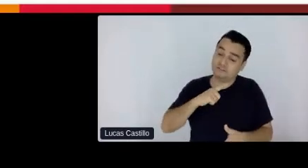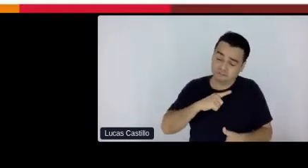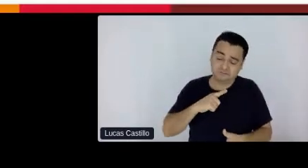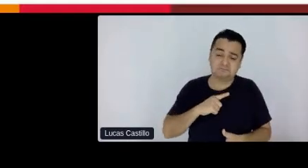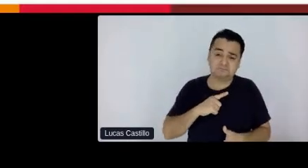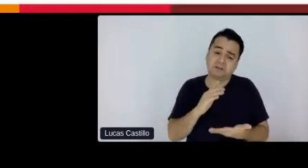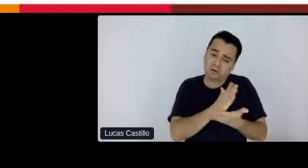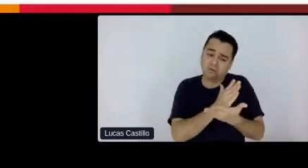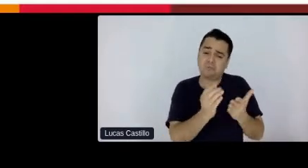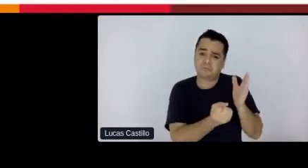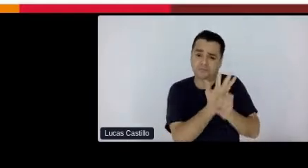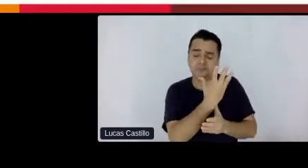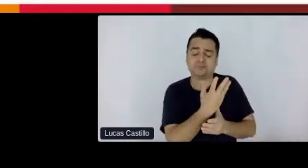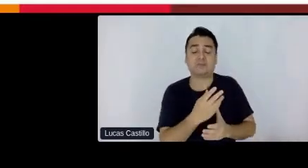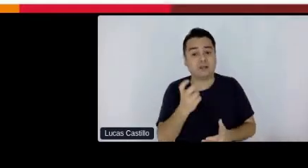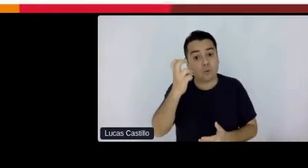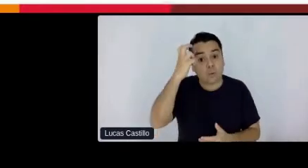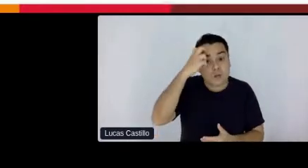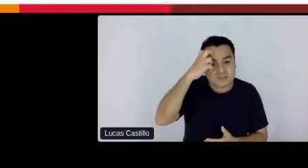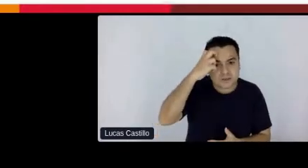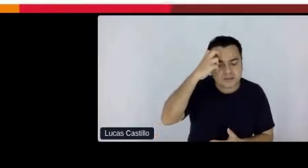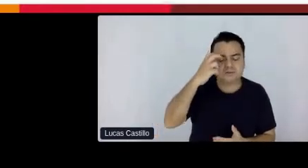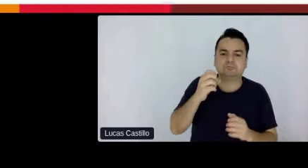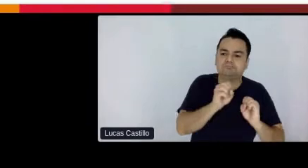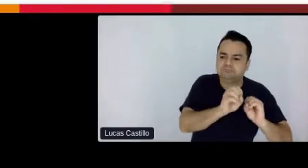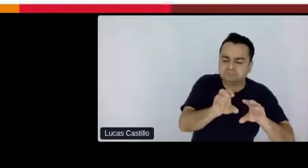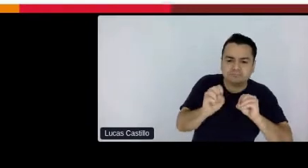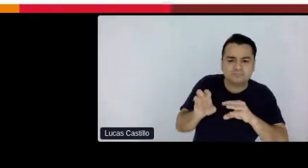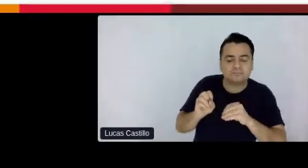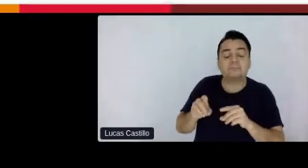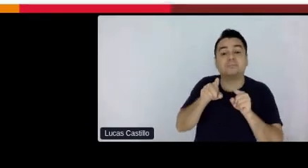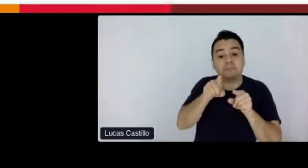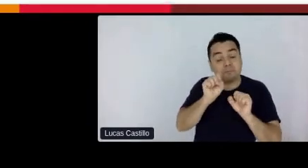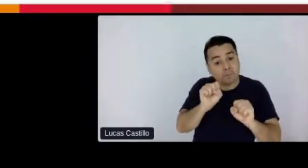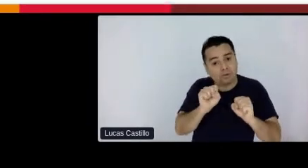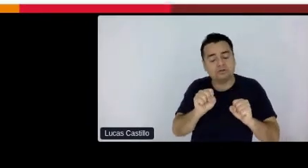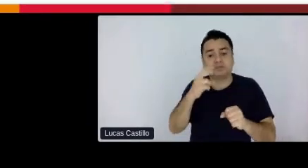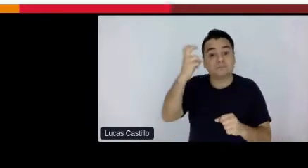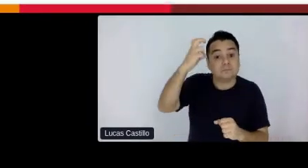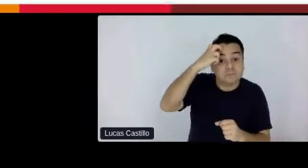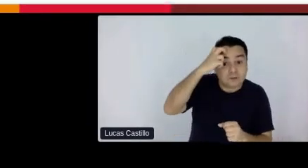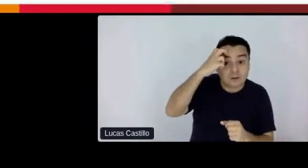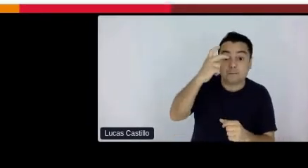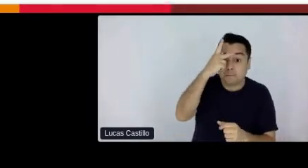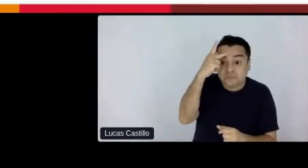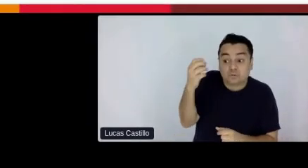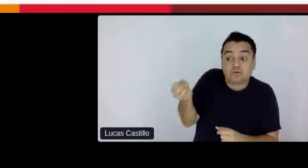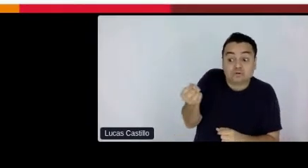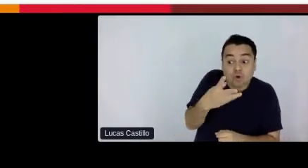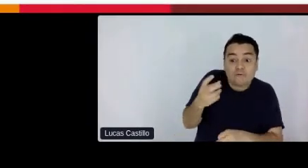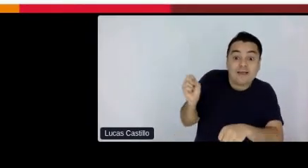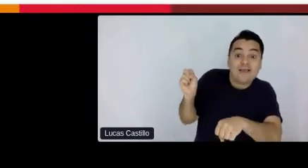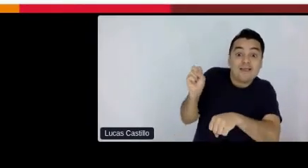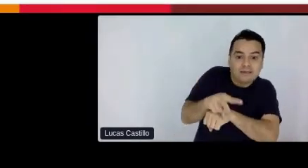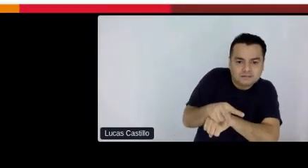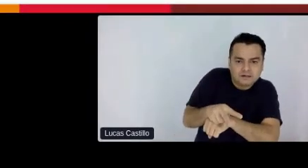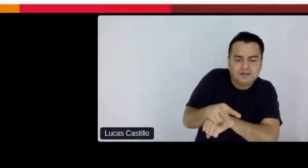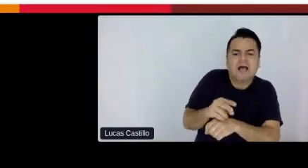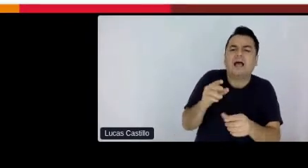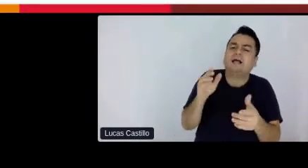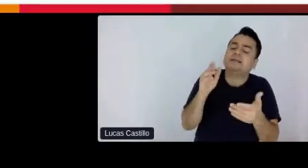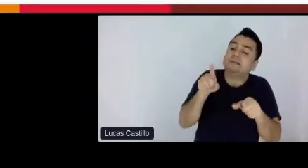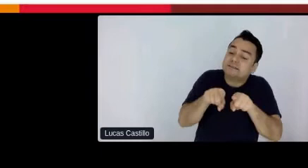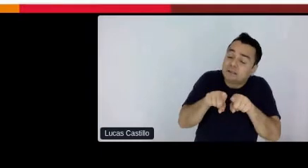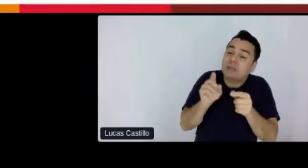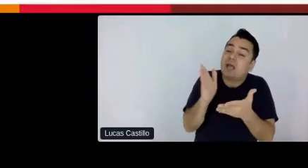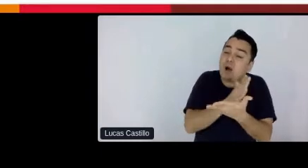com conhecimento, né? E você pode trazer esse conhecimento para os novos colaboradores e para aqueles que já estão. Às vezes a pessoa